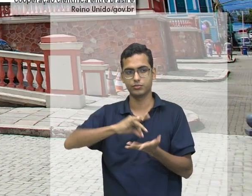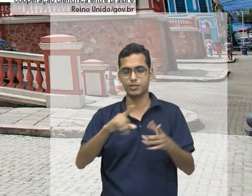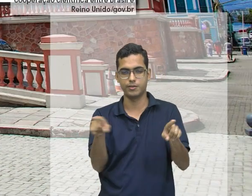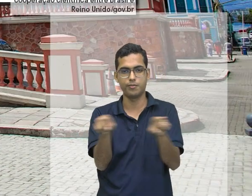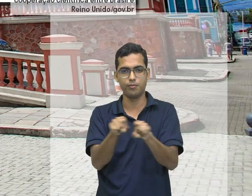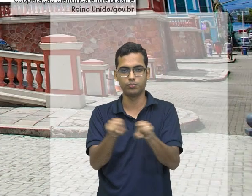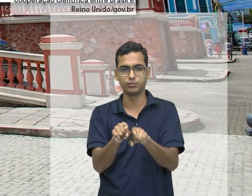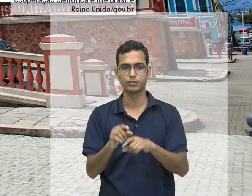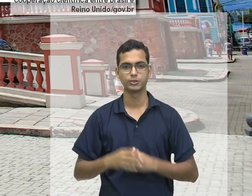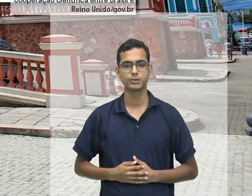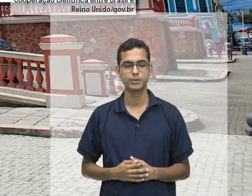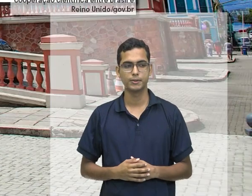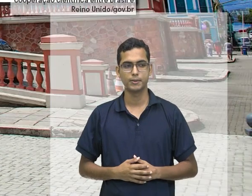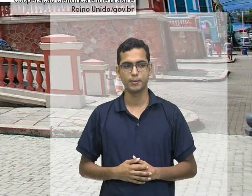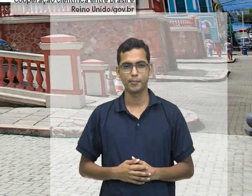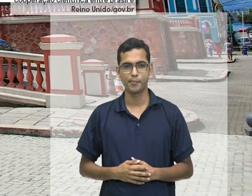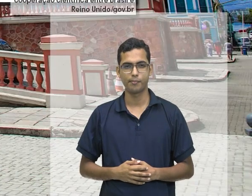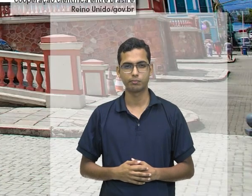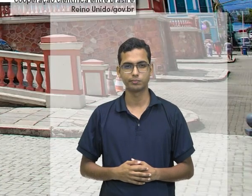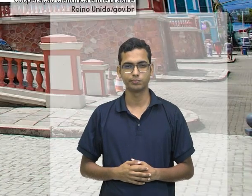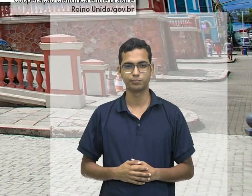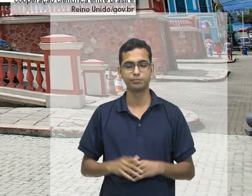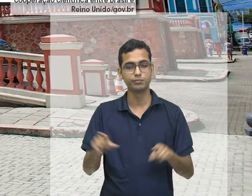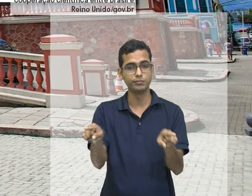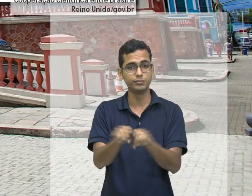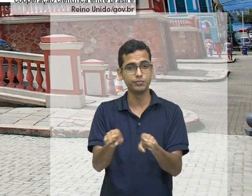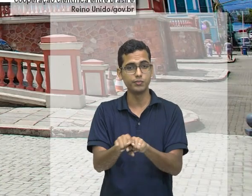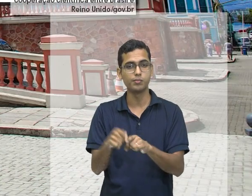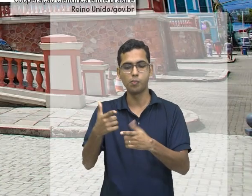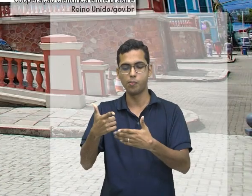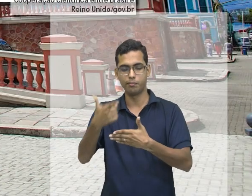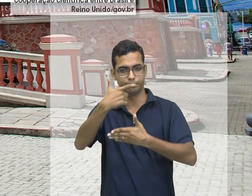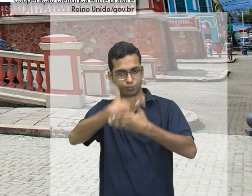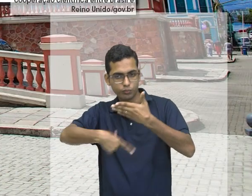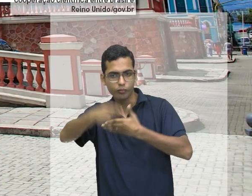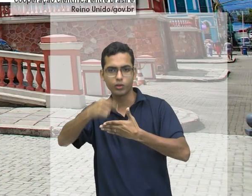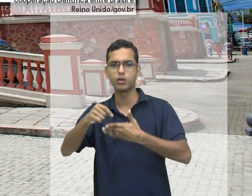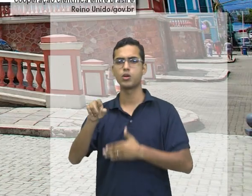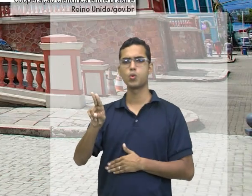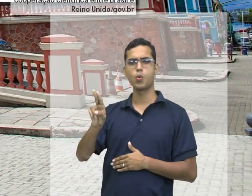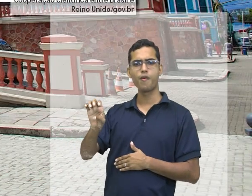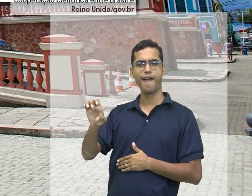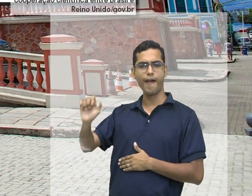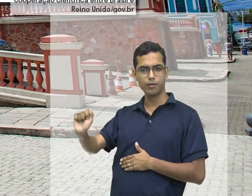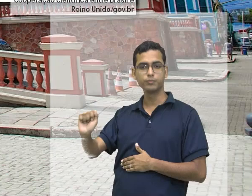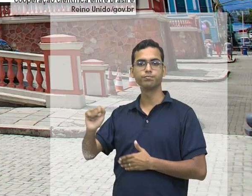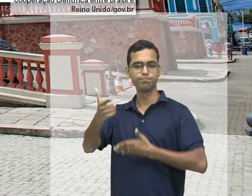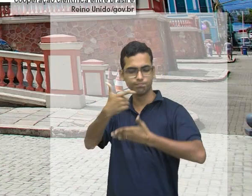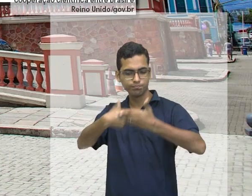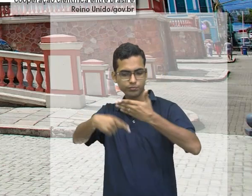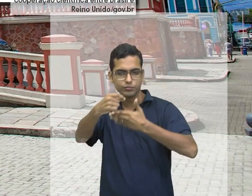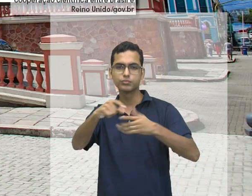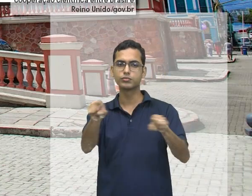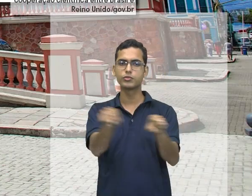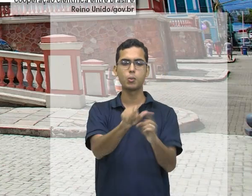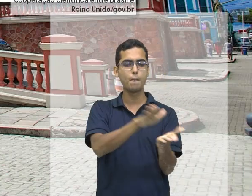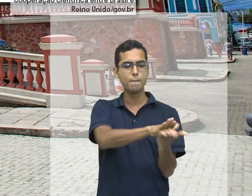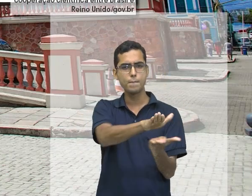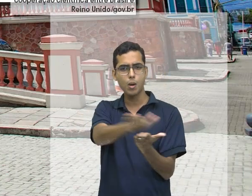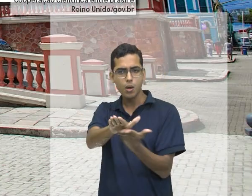é? E pela Universidade do Estado do Amazonas, são frequentemente publicados ou traduzidos em